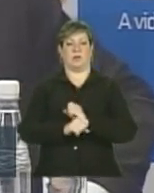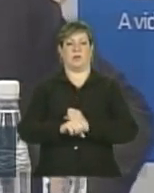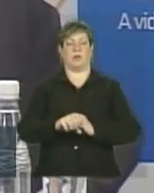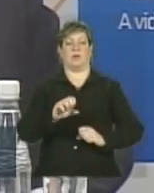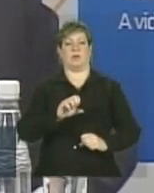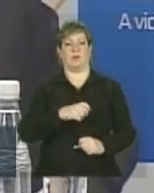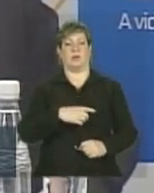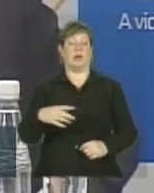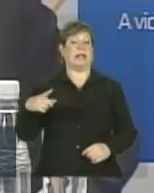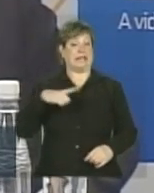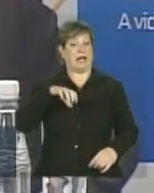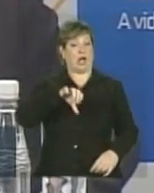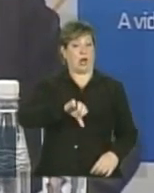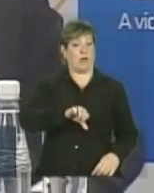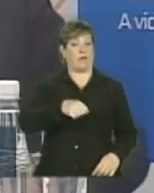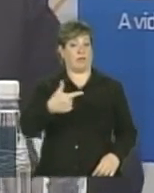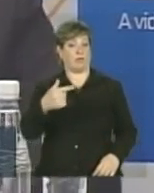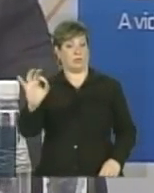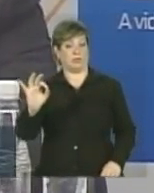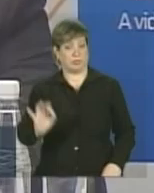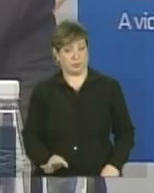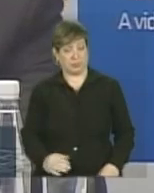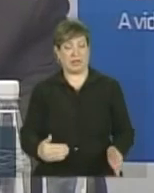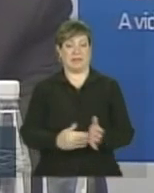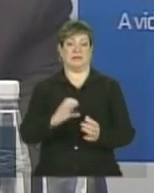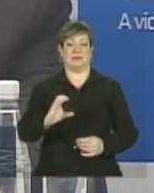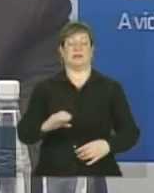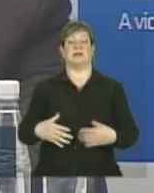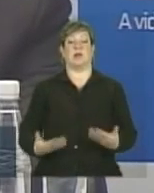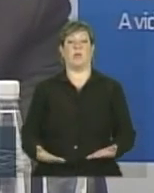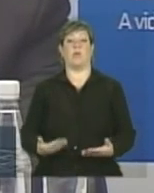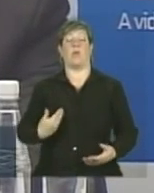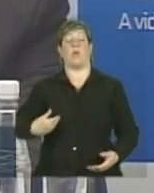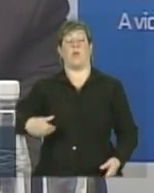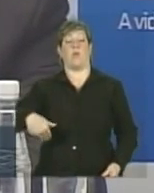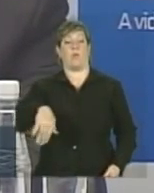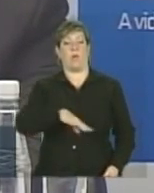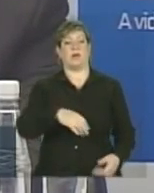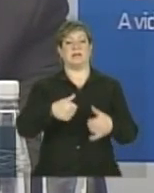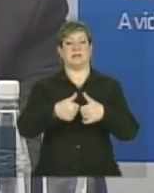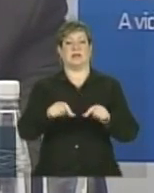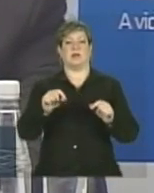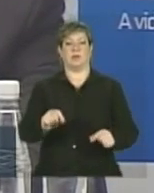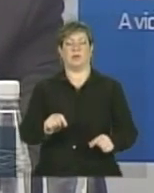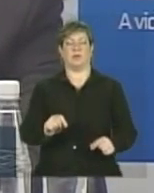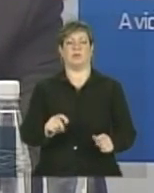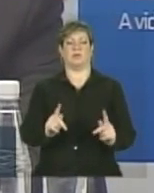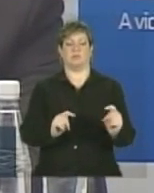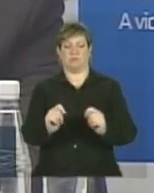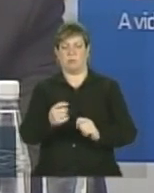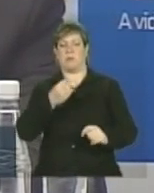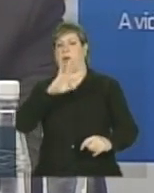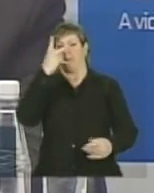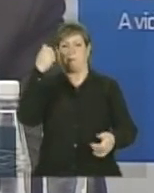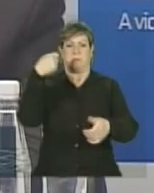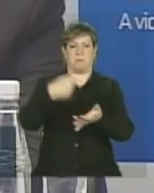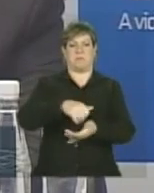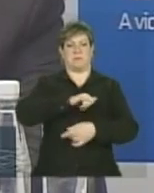82,53%. E 92% até C. Quer dizer, nós estamos com inadimplência controlada, nós